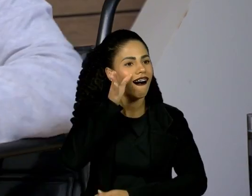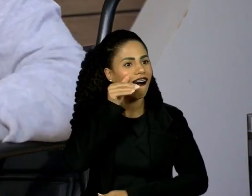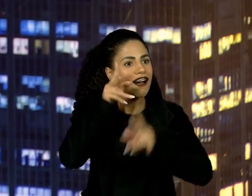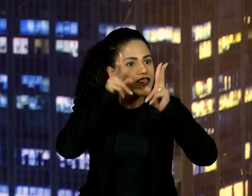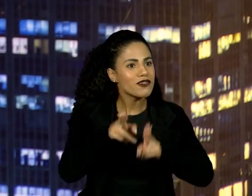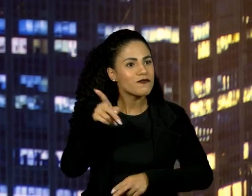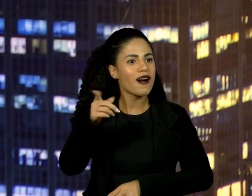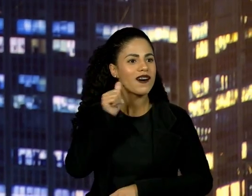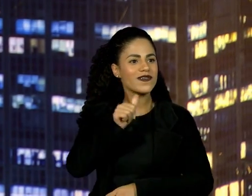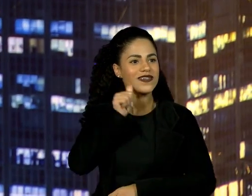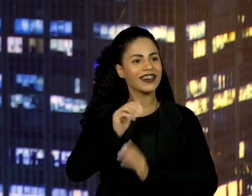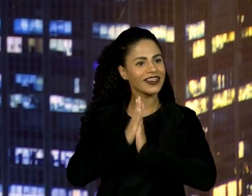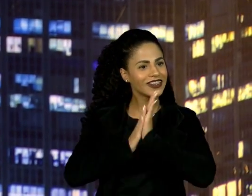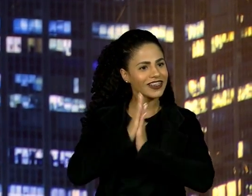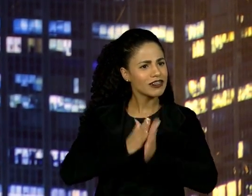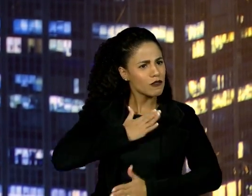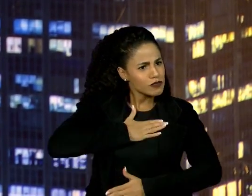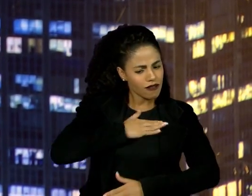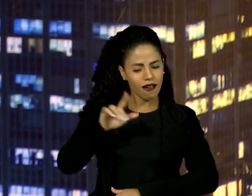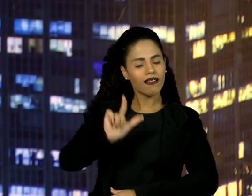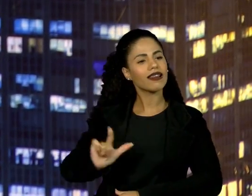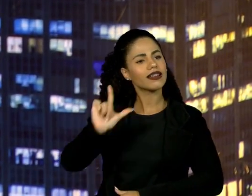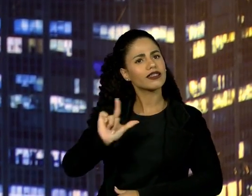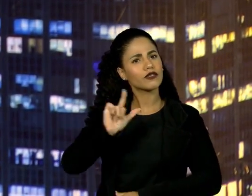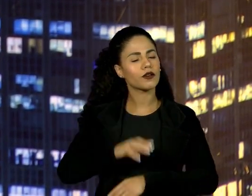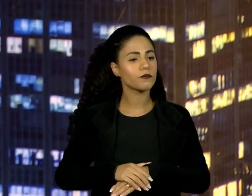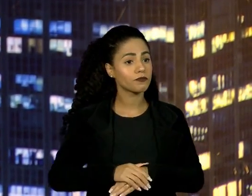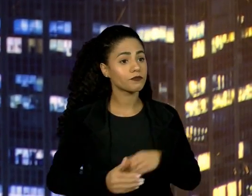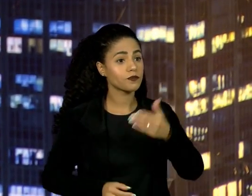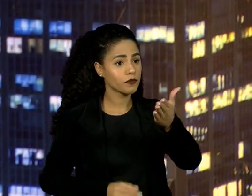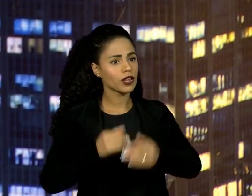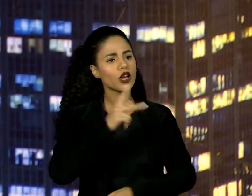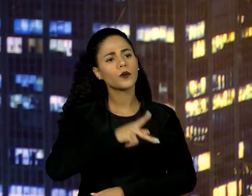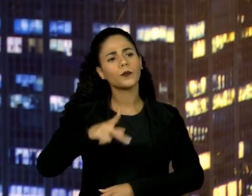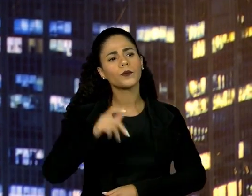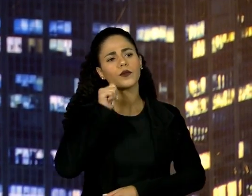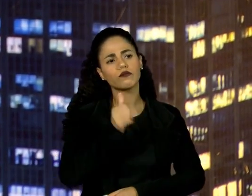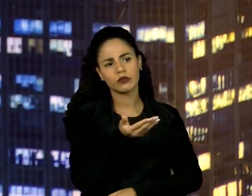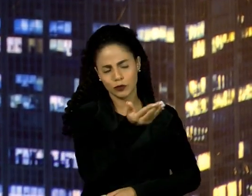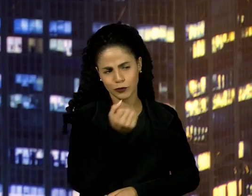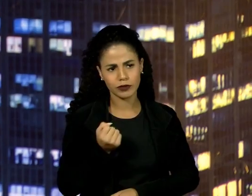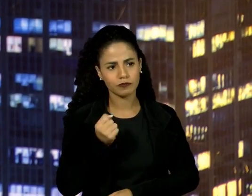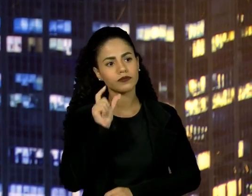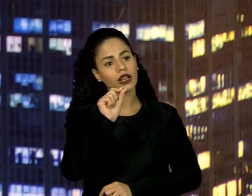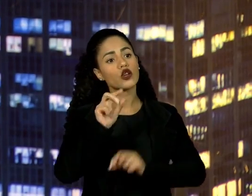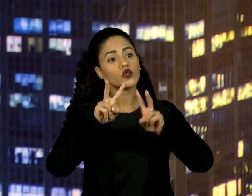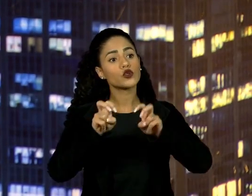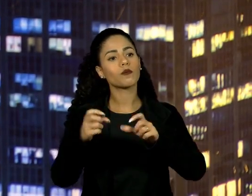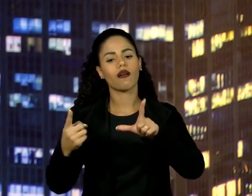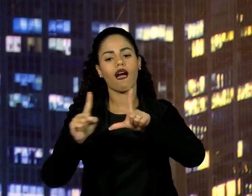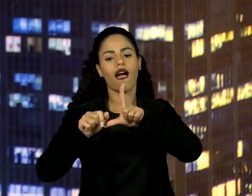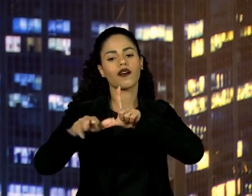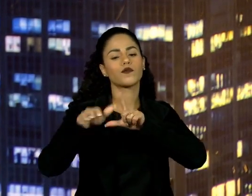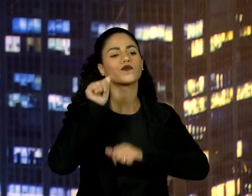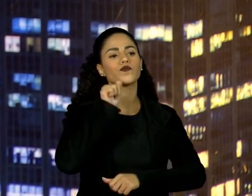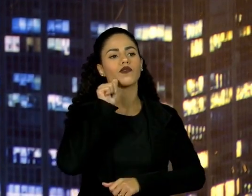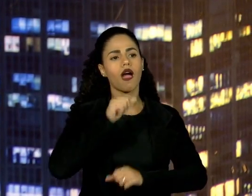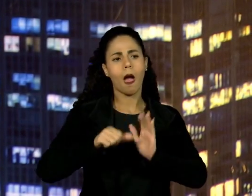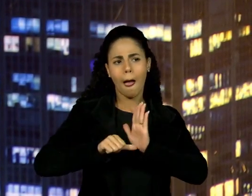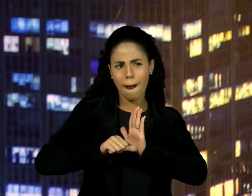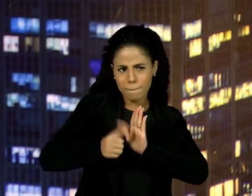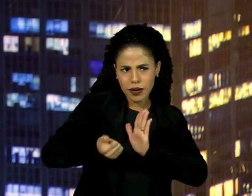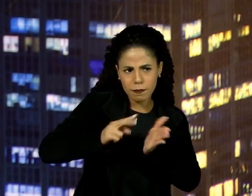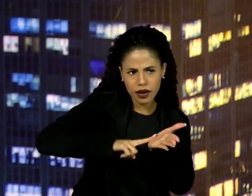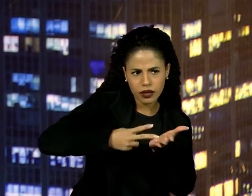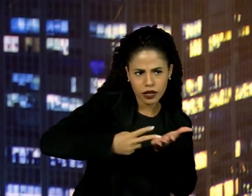que a literatura traz pra gente, né? Sim. Professora, eu queria pegar esse gancho da influenciadora, porque essa não é a primeira